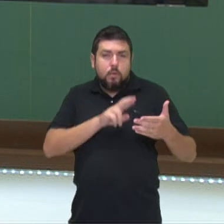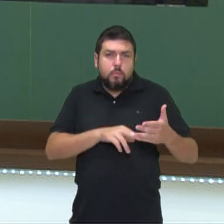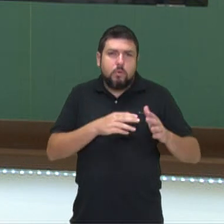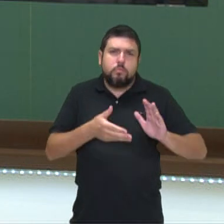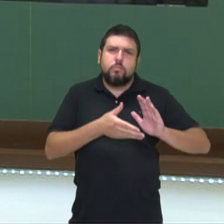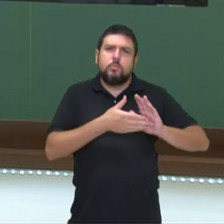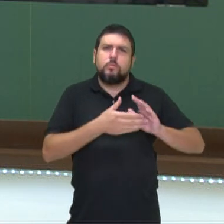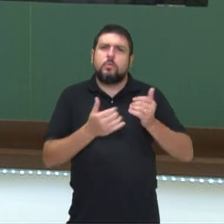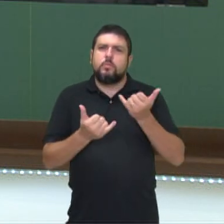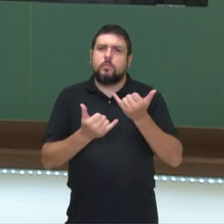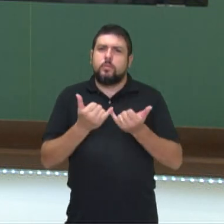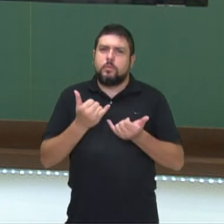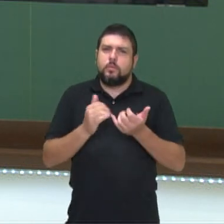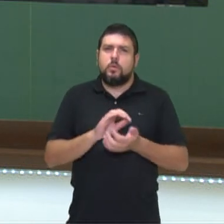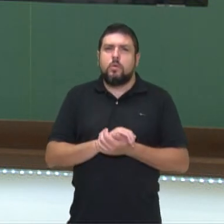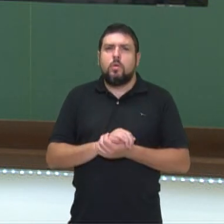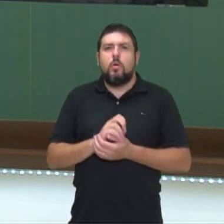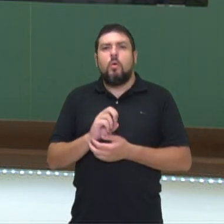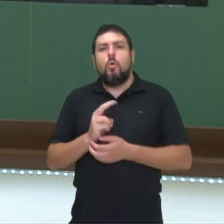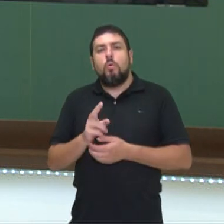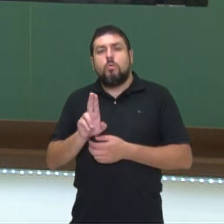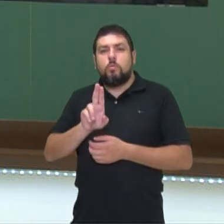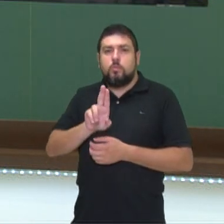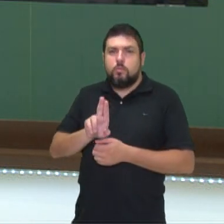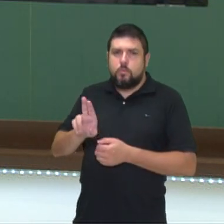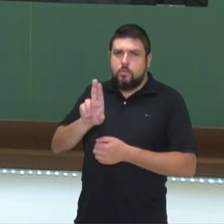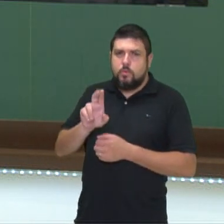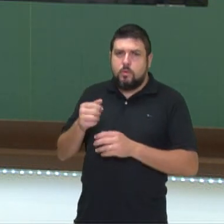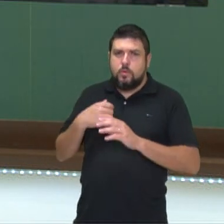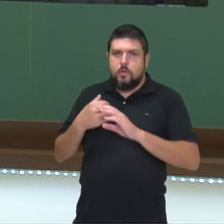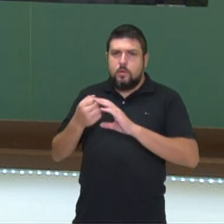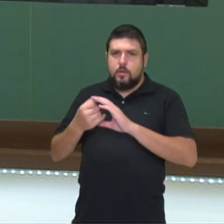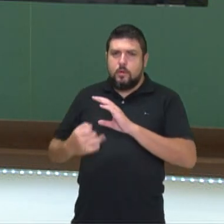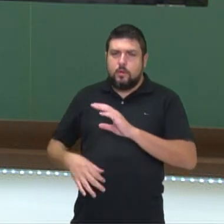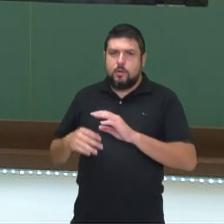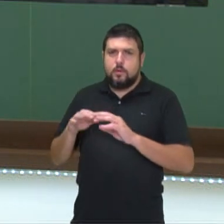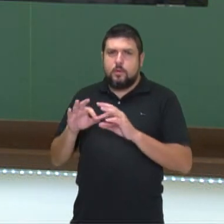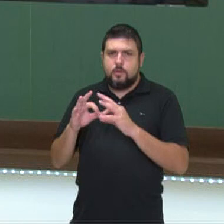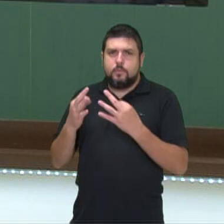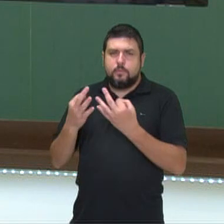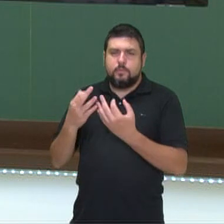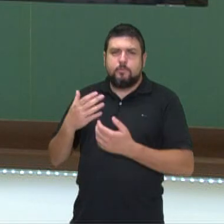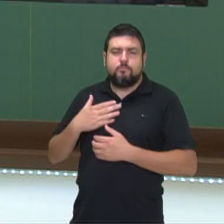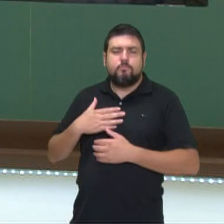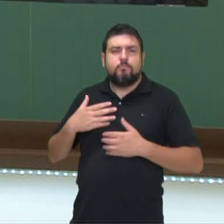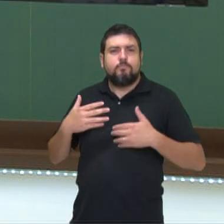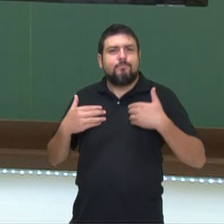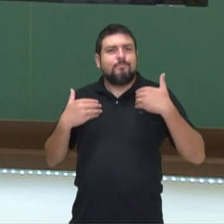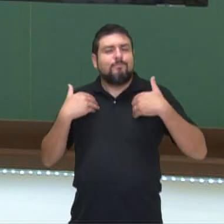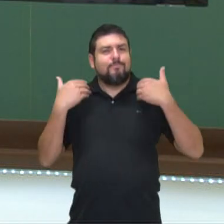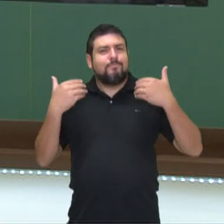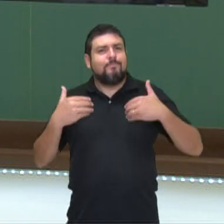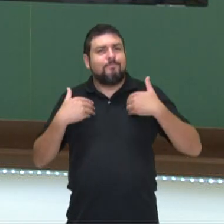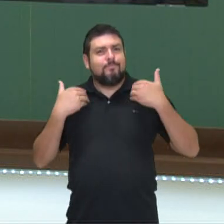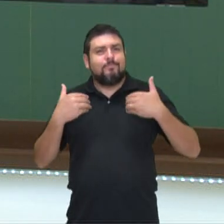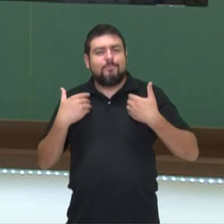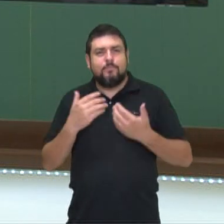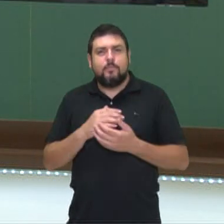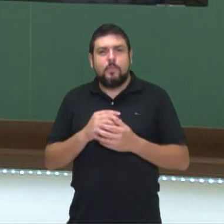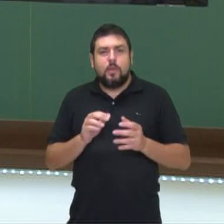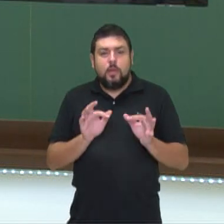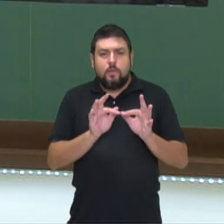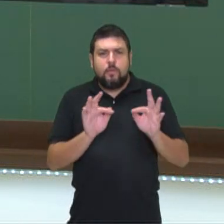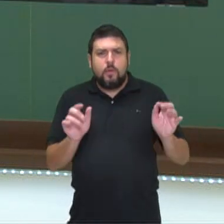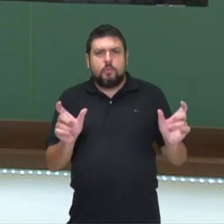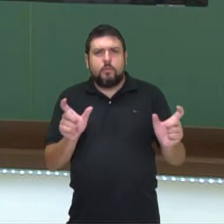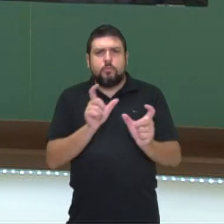ou usando a característica da família ser alegre, invertendo a ordem da oração. Mas